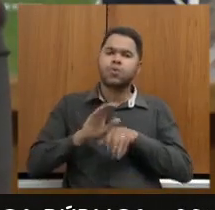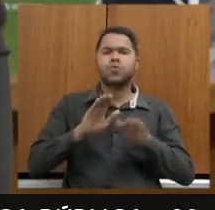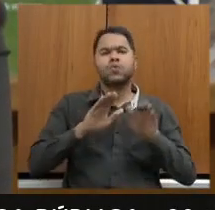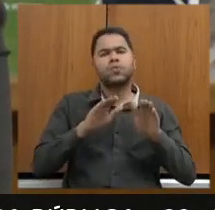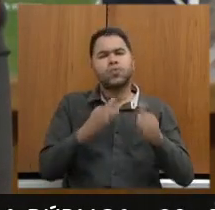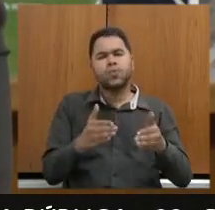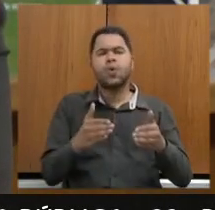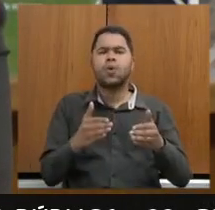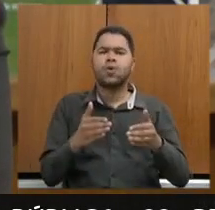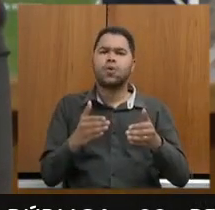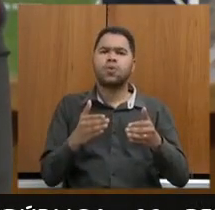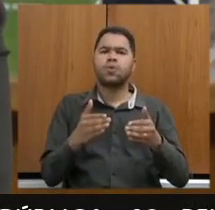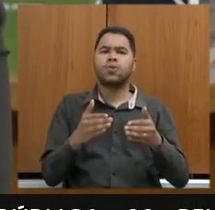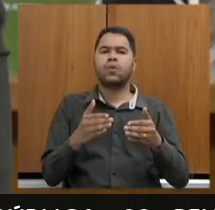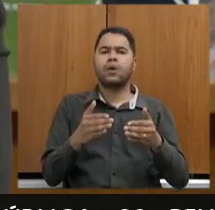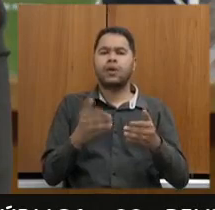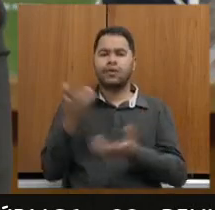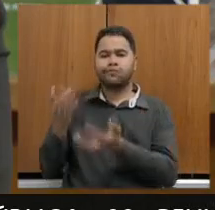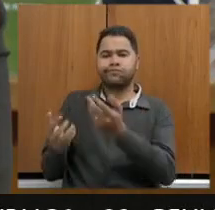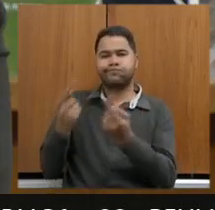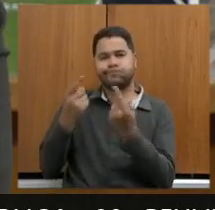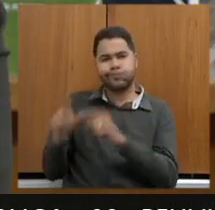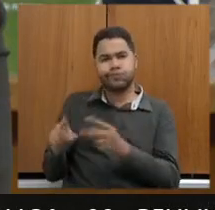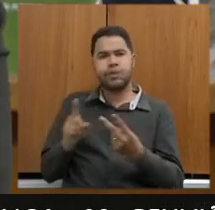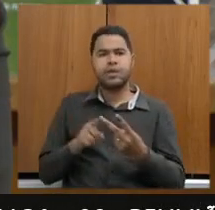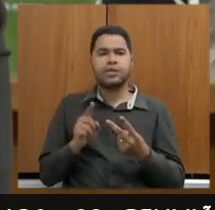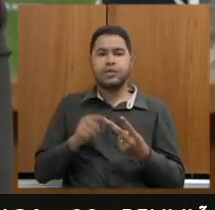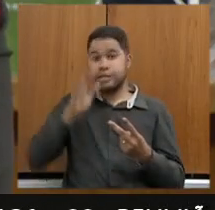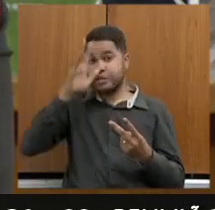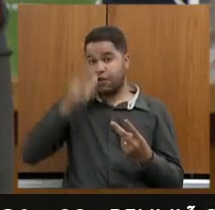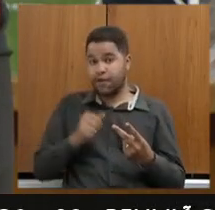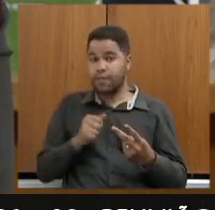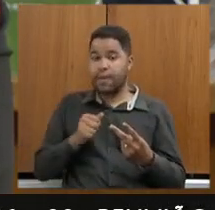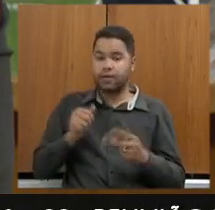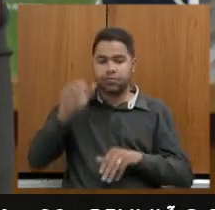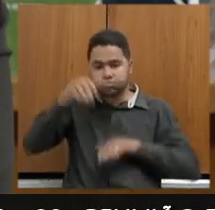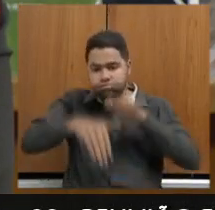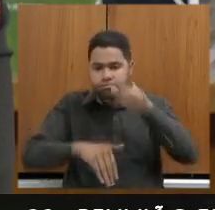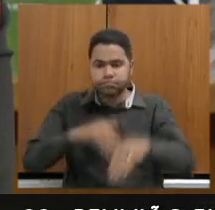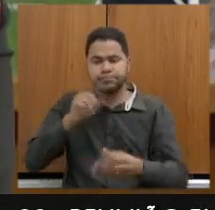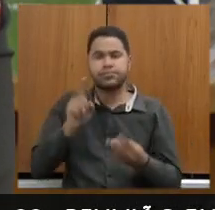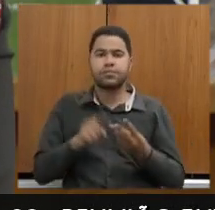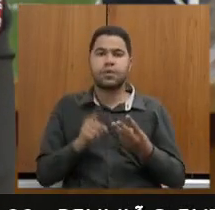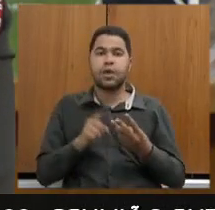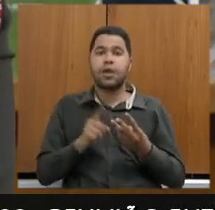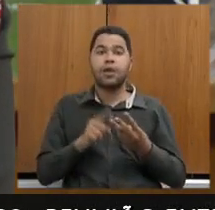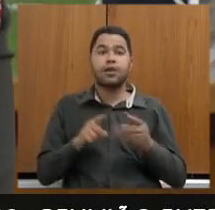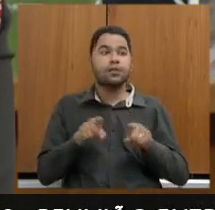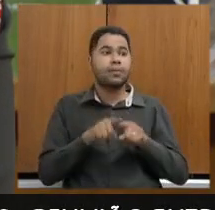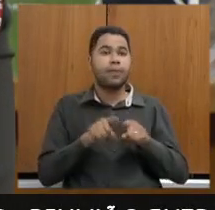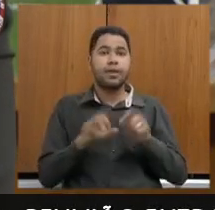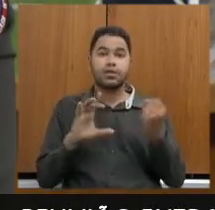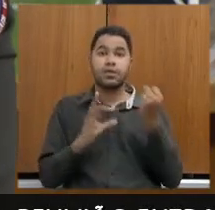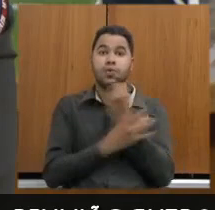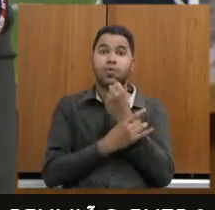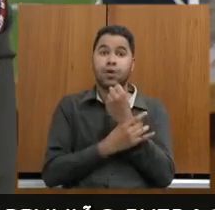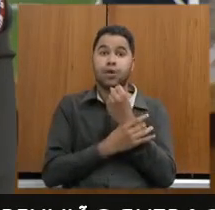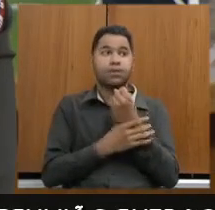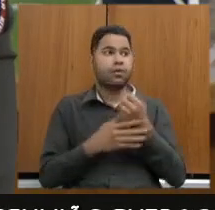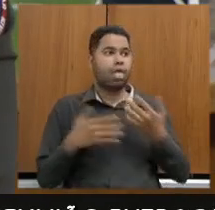específicos de combate a incêndio urbano de salvamento Aquático de Segurança contra incêndio e Pânico